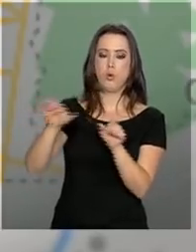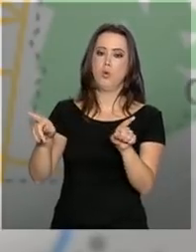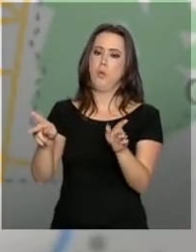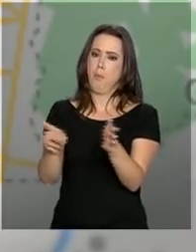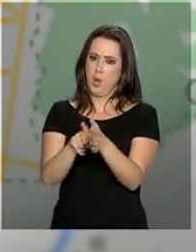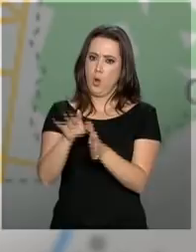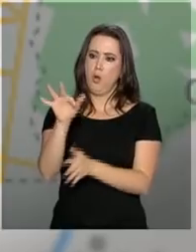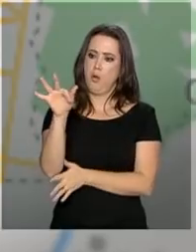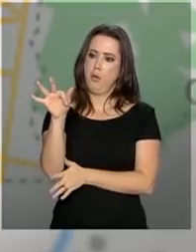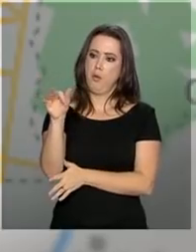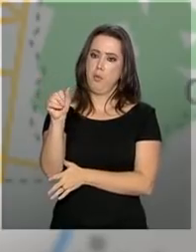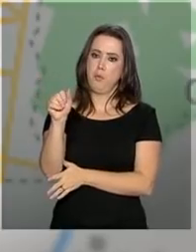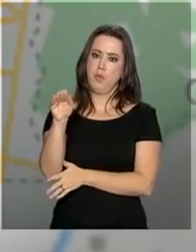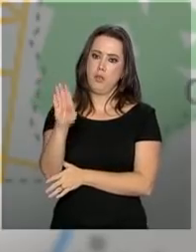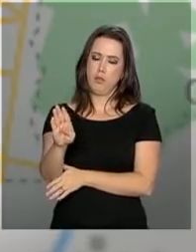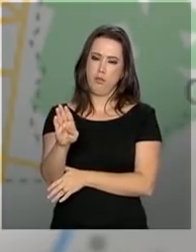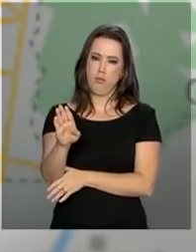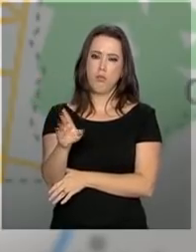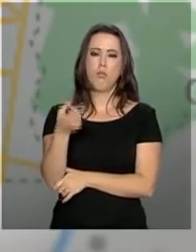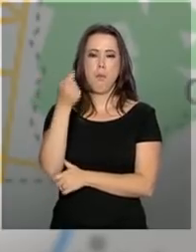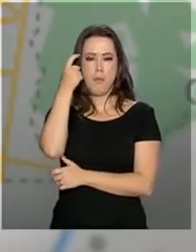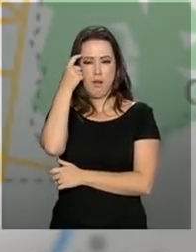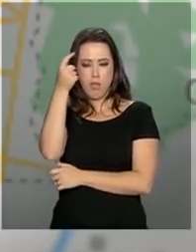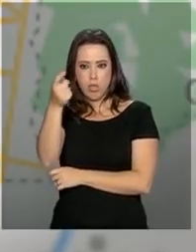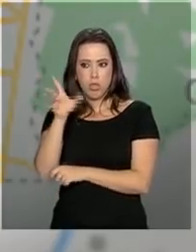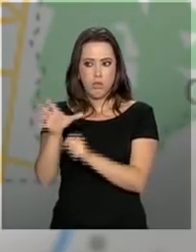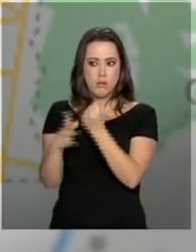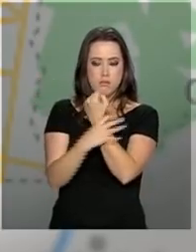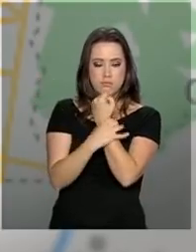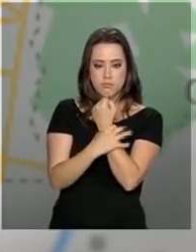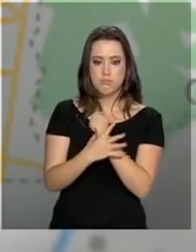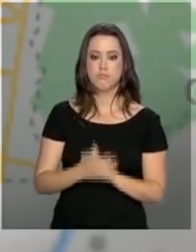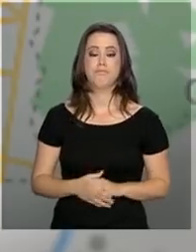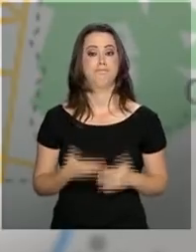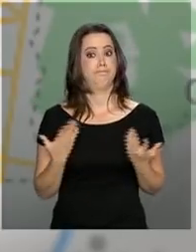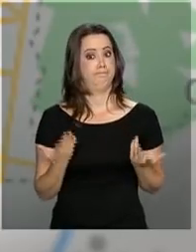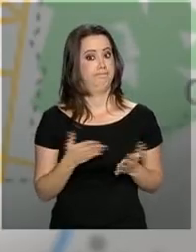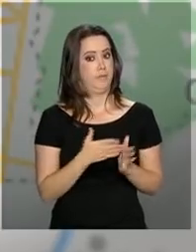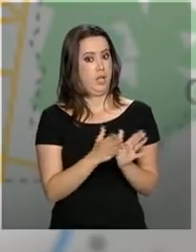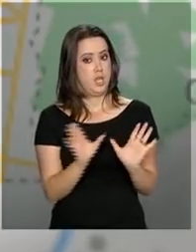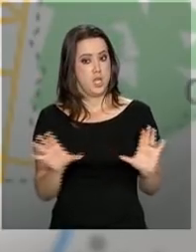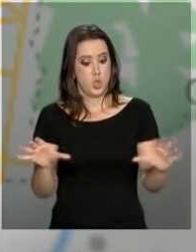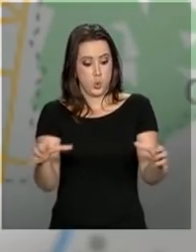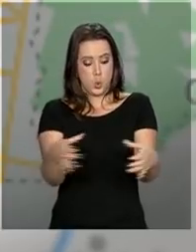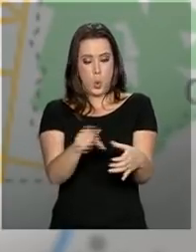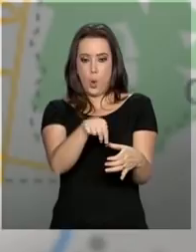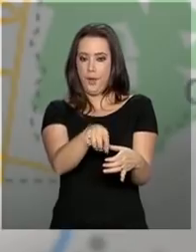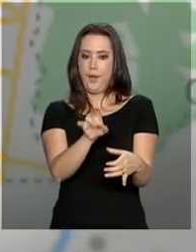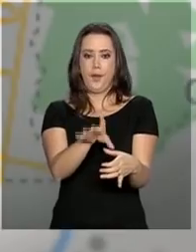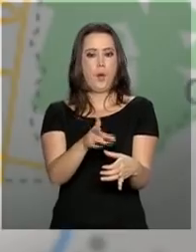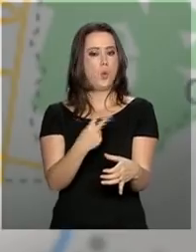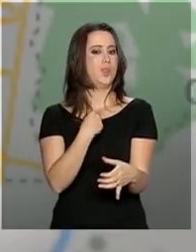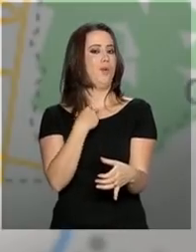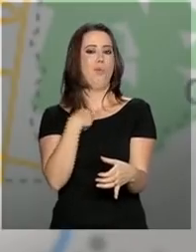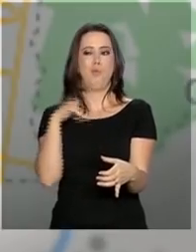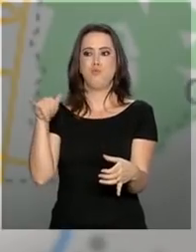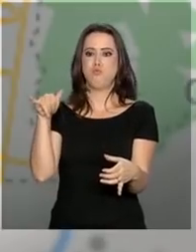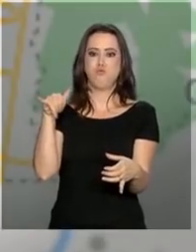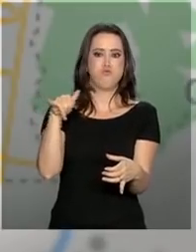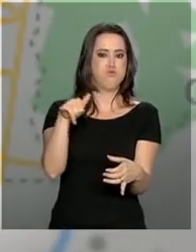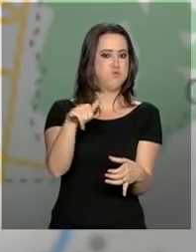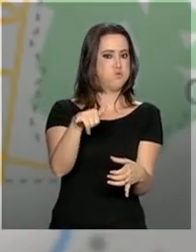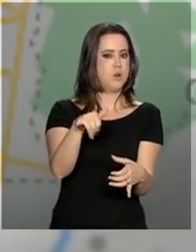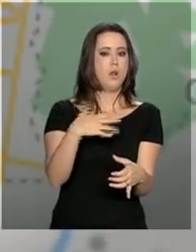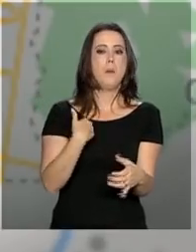imagens para estruturas de inteligência de segurança e é esse perímetro que as aeronaves desconhecidas vão